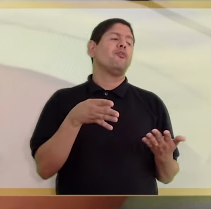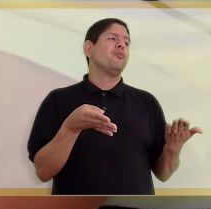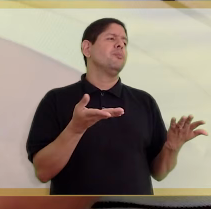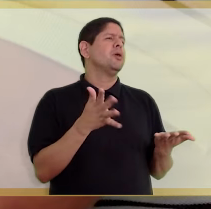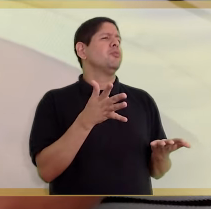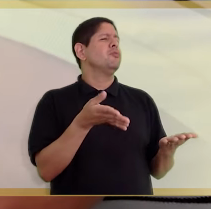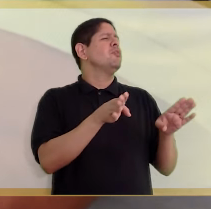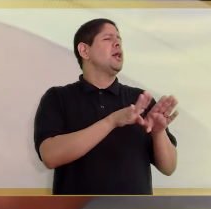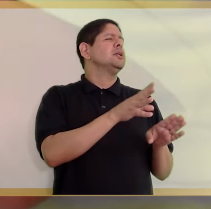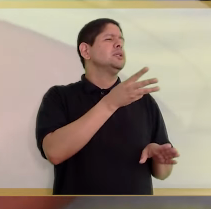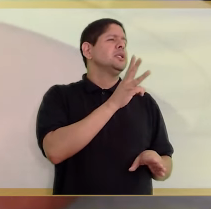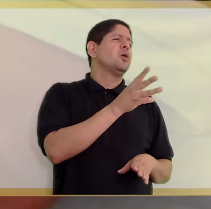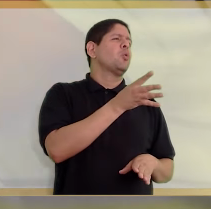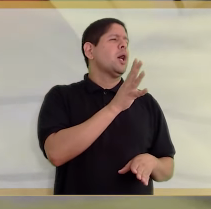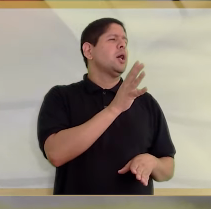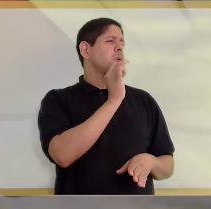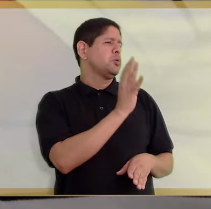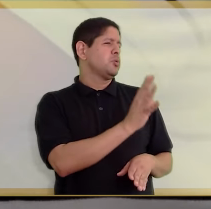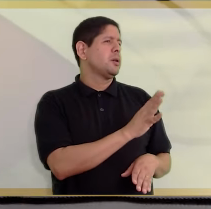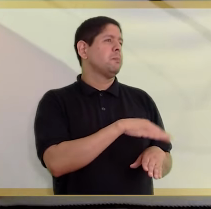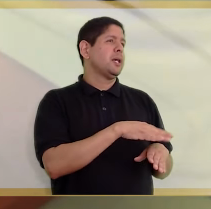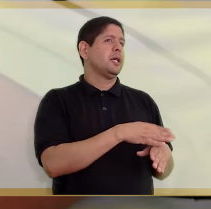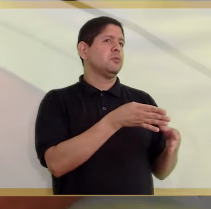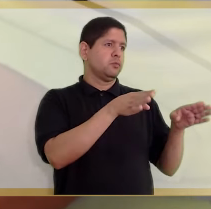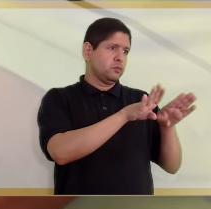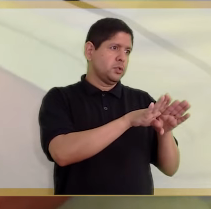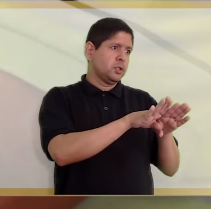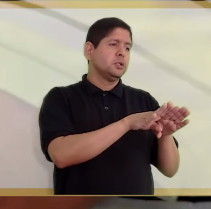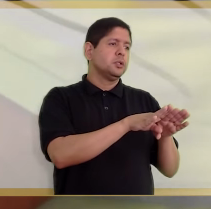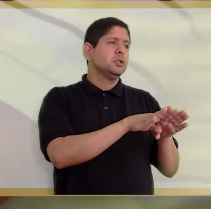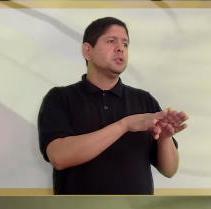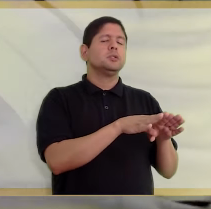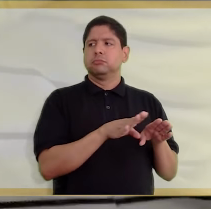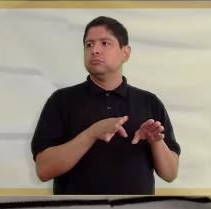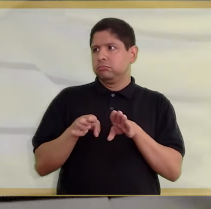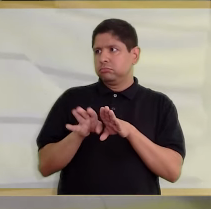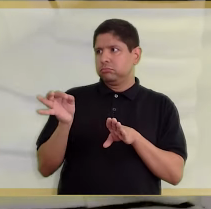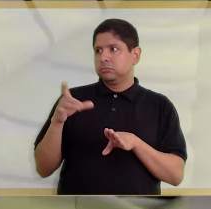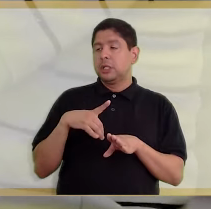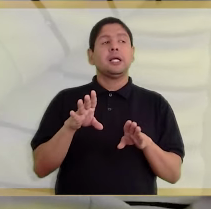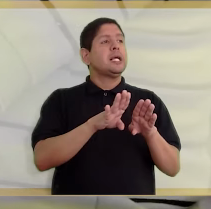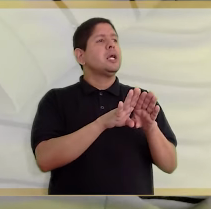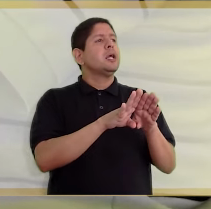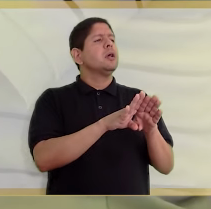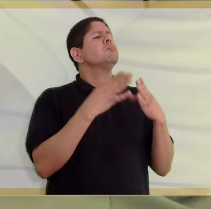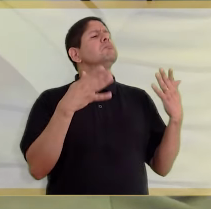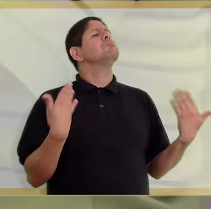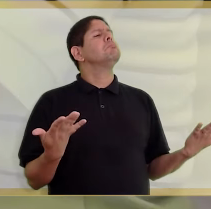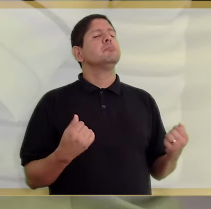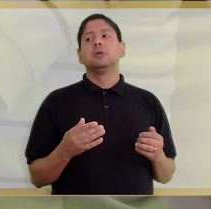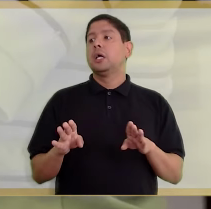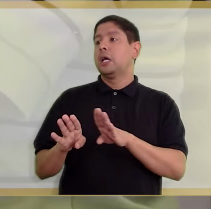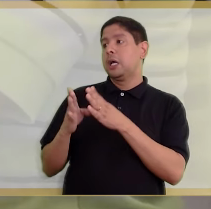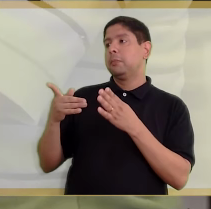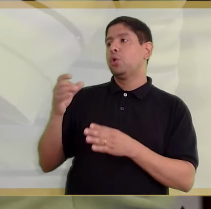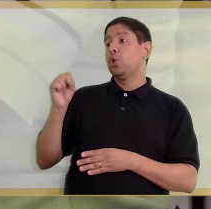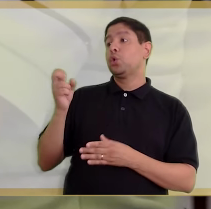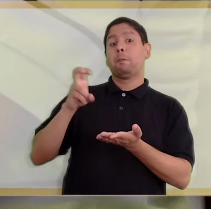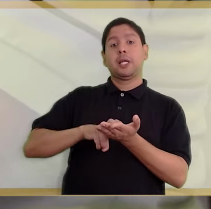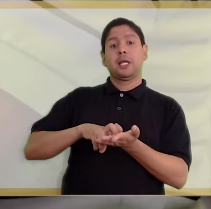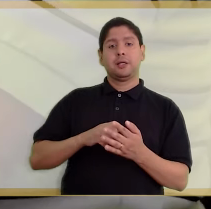gente fecha por volta de 3, 4 horas da manhã. Quando entra... Fecha 4 horas da manhã. É. Entra a última... Começando que horas? É. Aqui a gente abre de 8 da